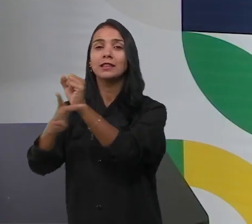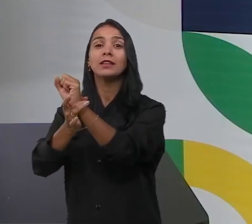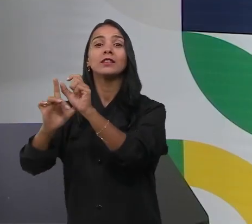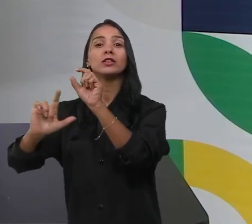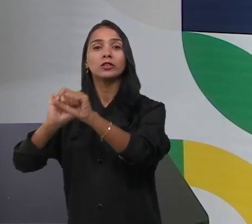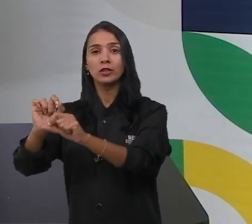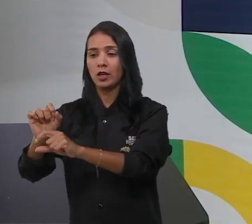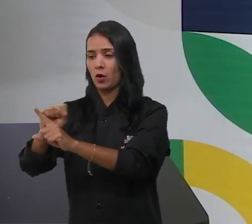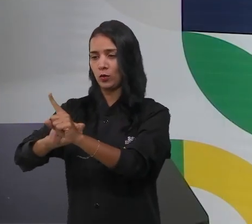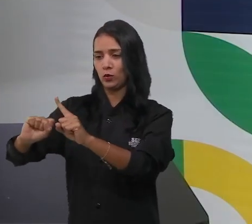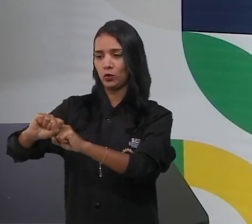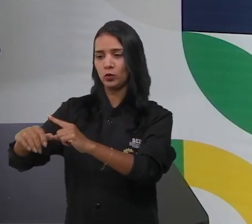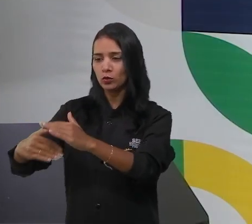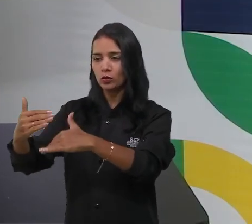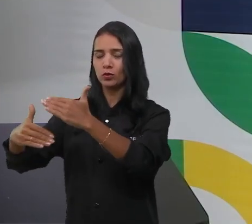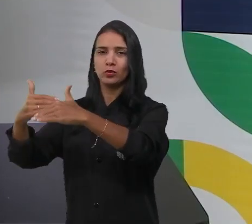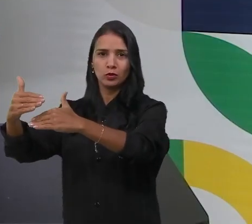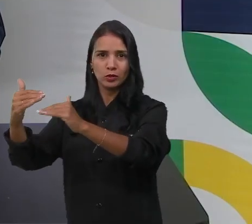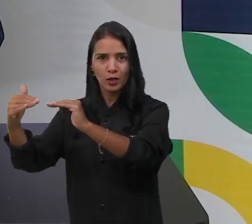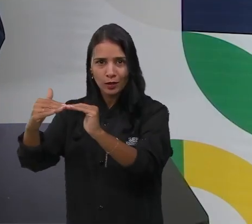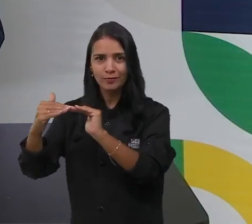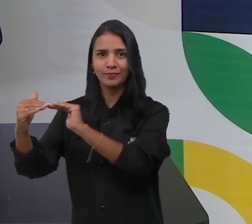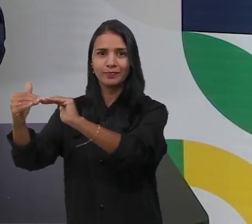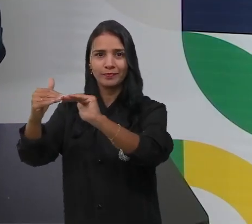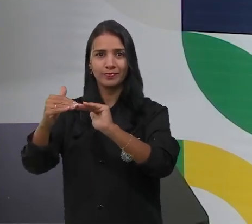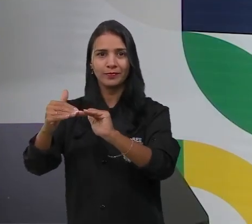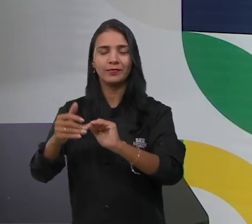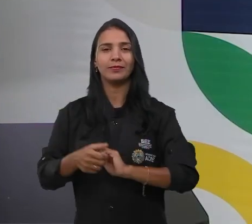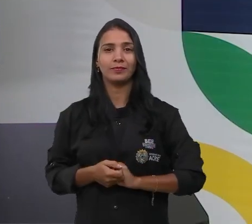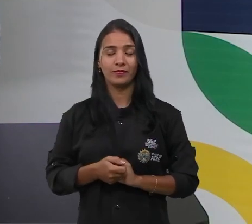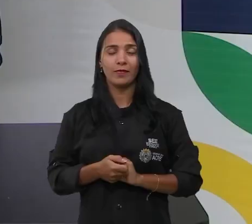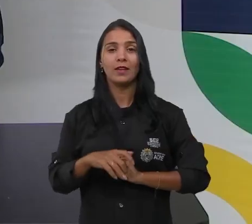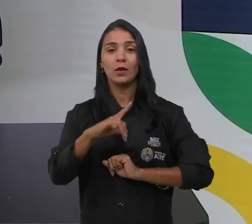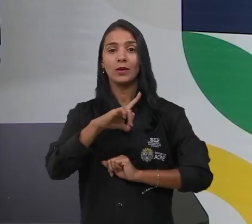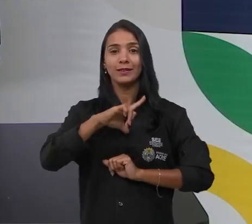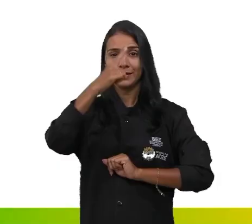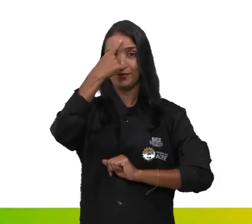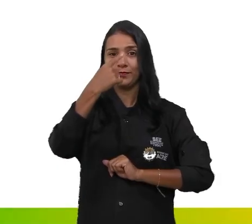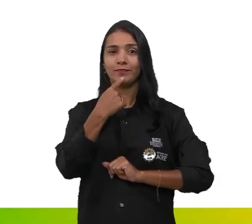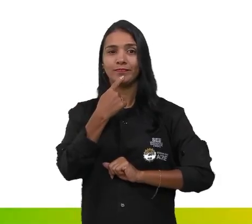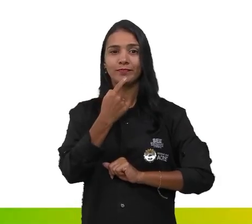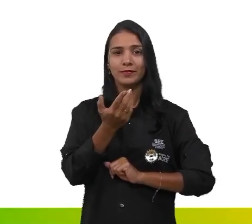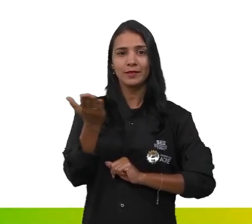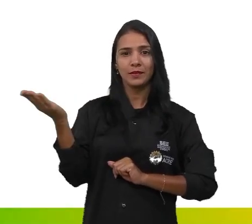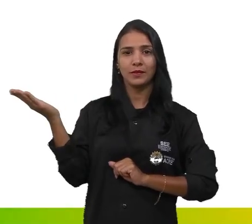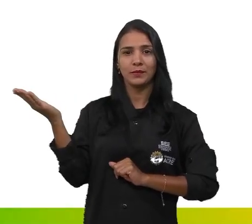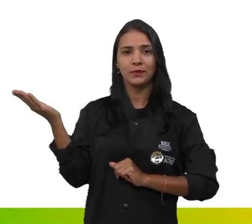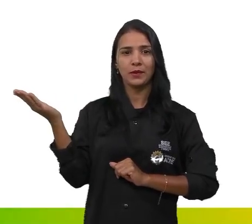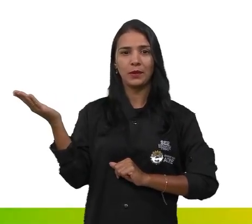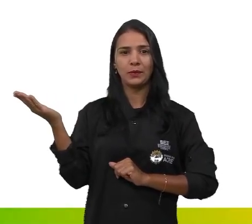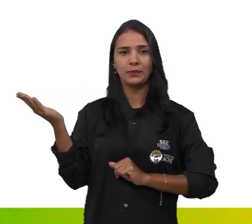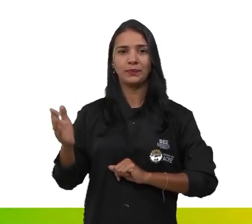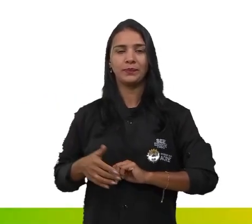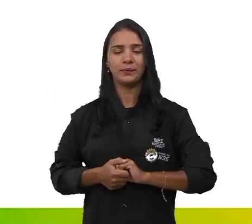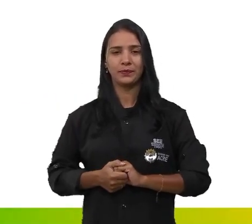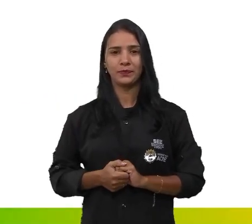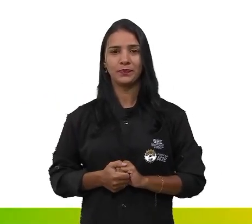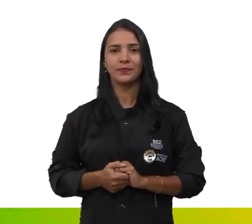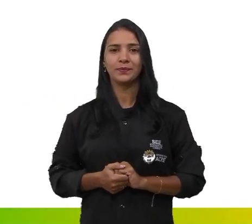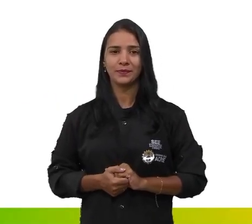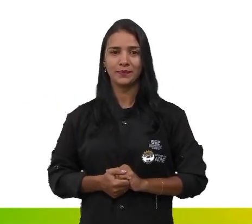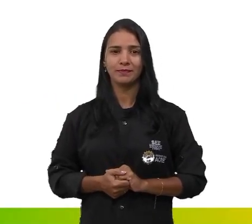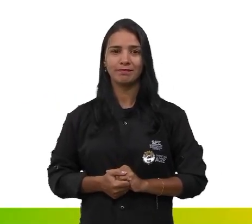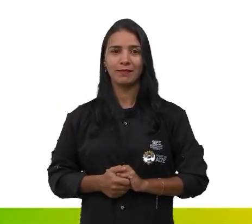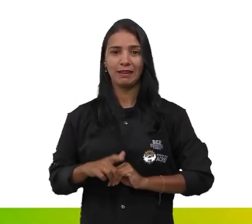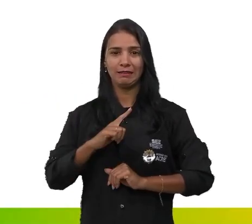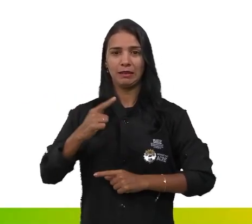o socialismo. Aqui temos na imagem, conforme vocês vão observar, essa disputa.